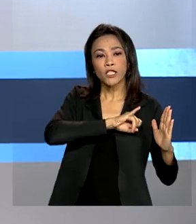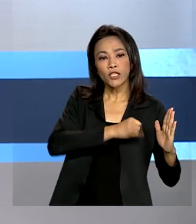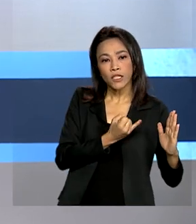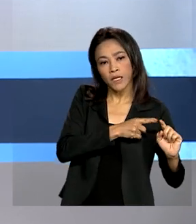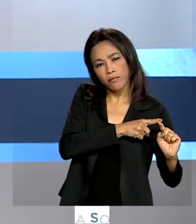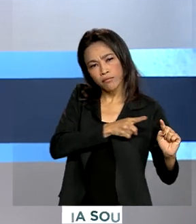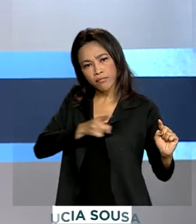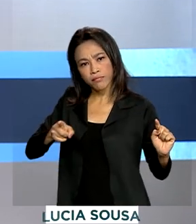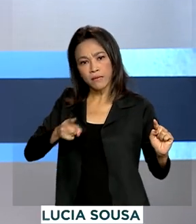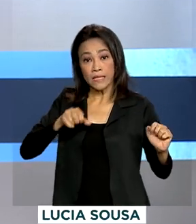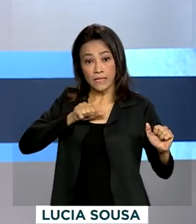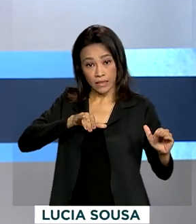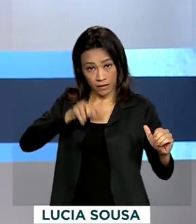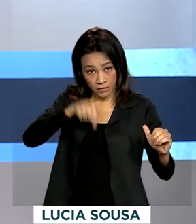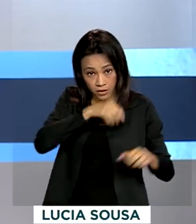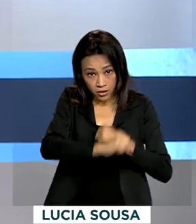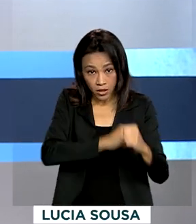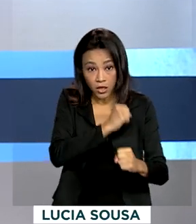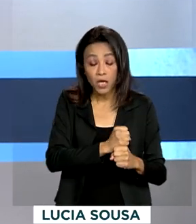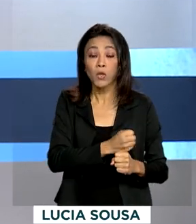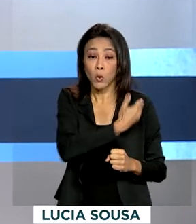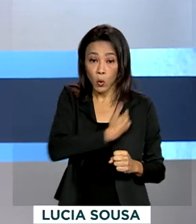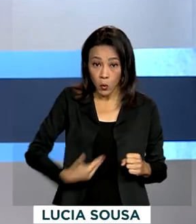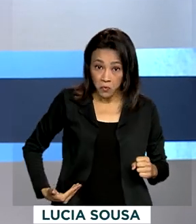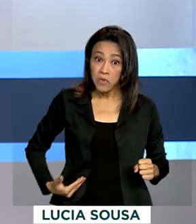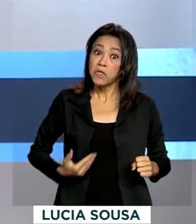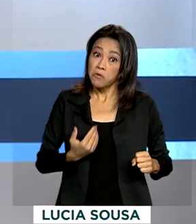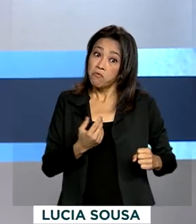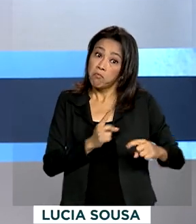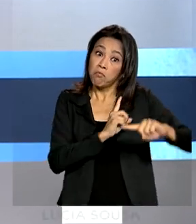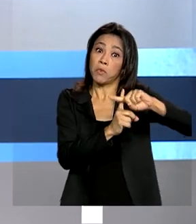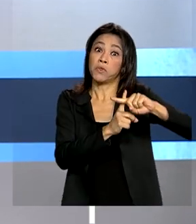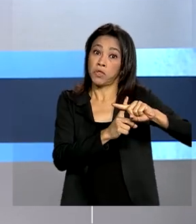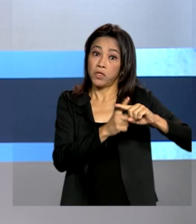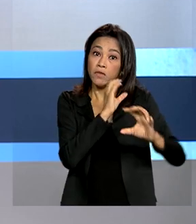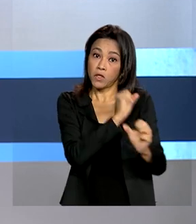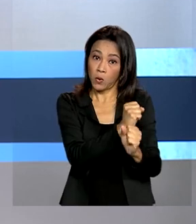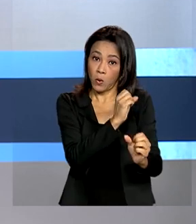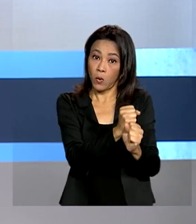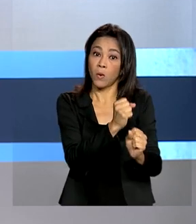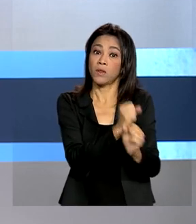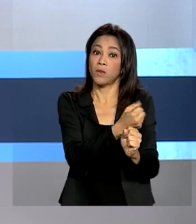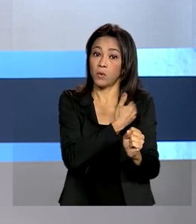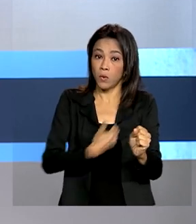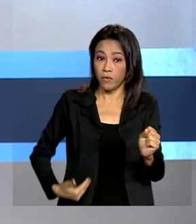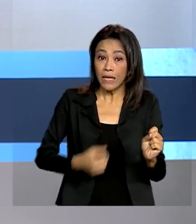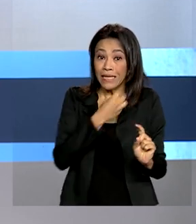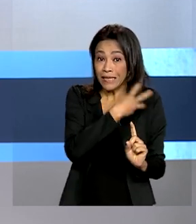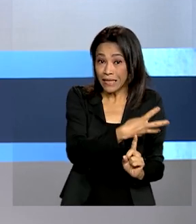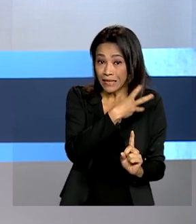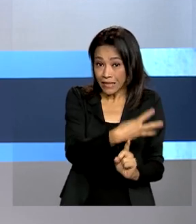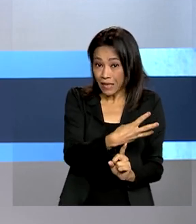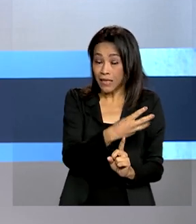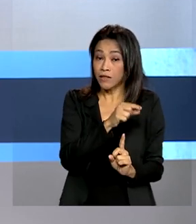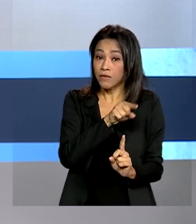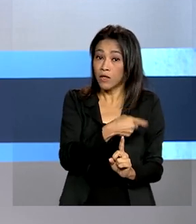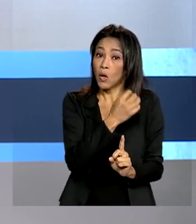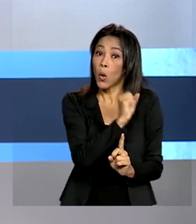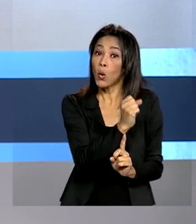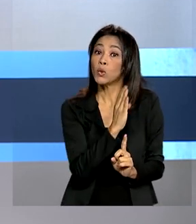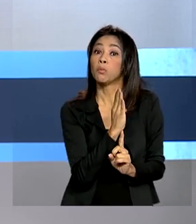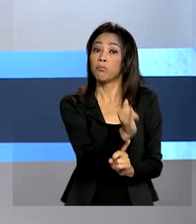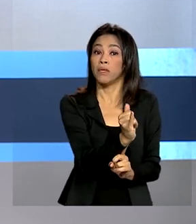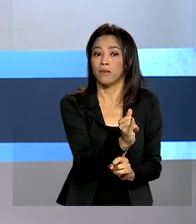Setembro deste ano o governo registrou o saldo positivo nas contas públicas de 33,8 bilhões de reais